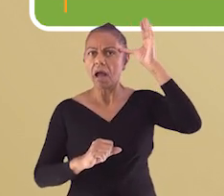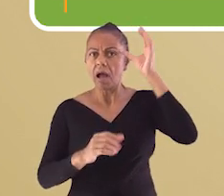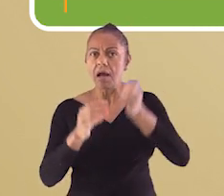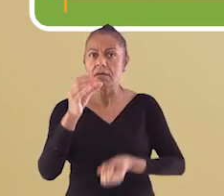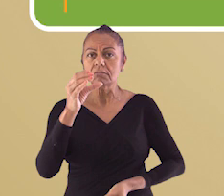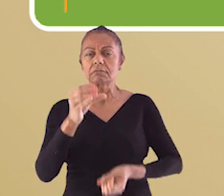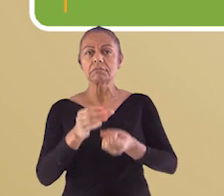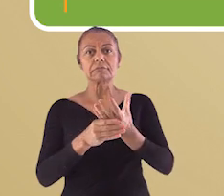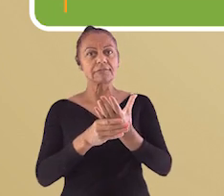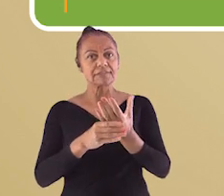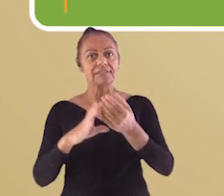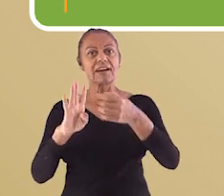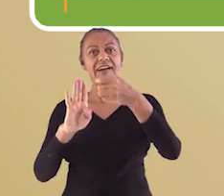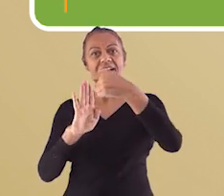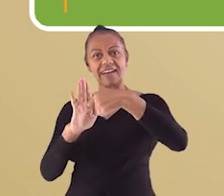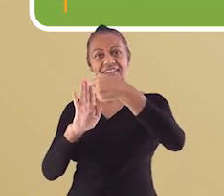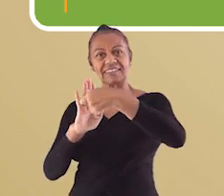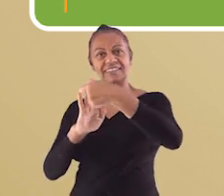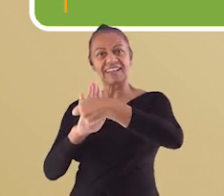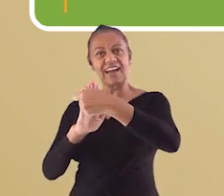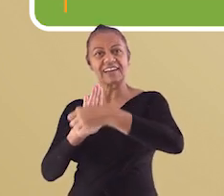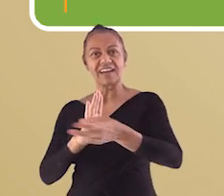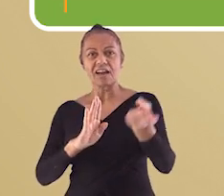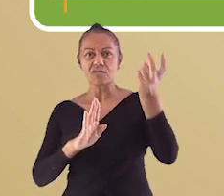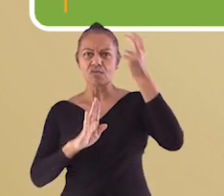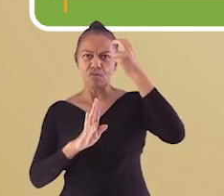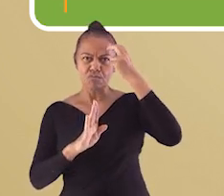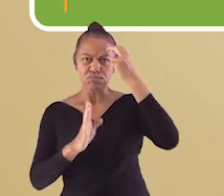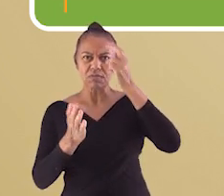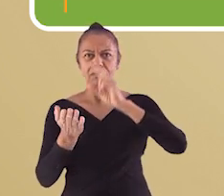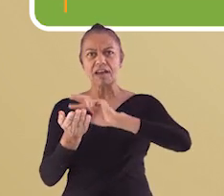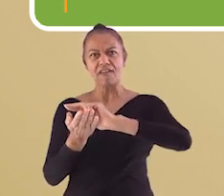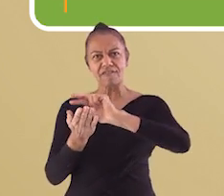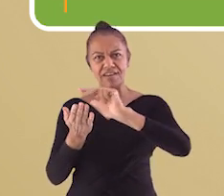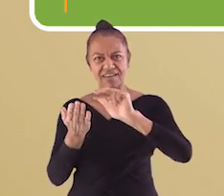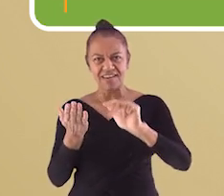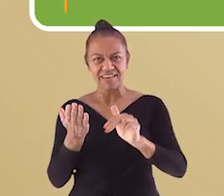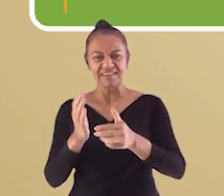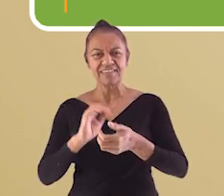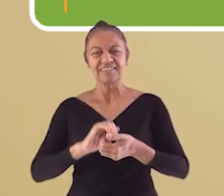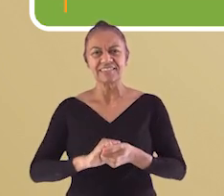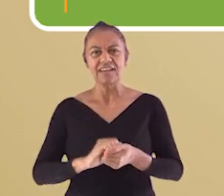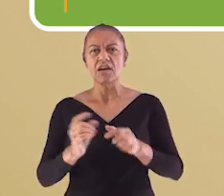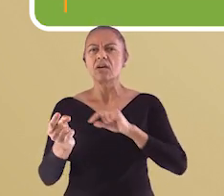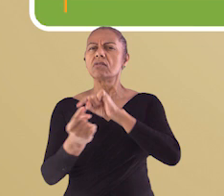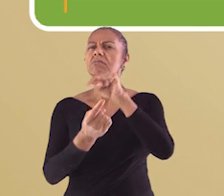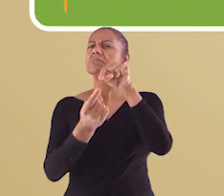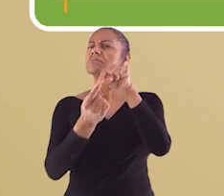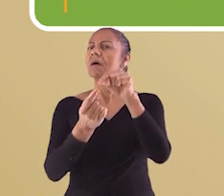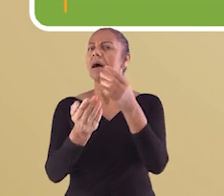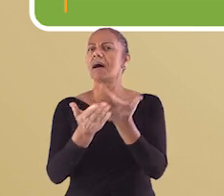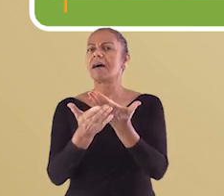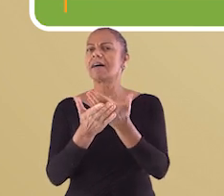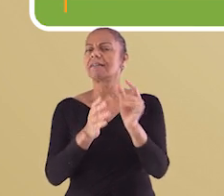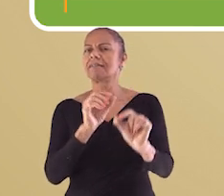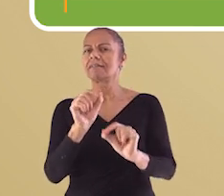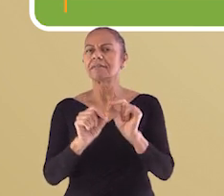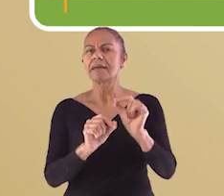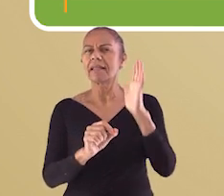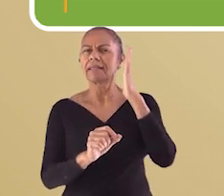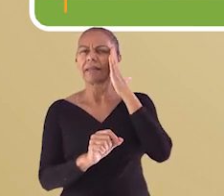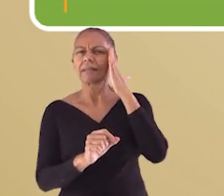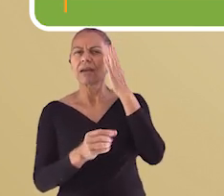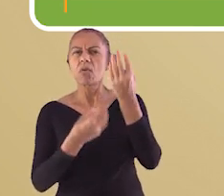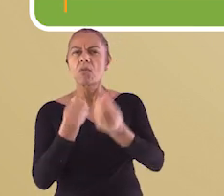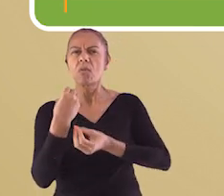em diferentes culturas. E já o objetivo da aula busca entender como o